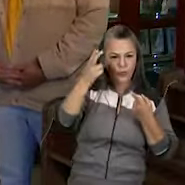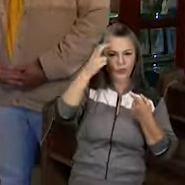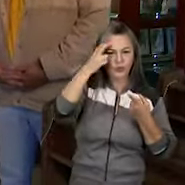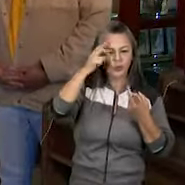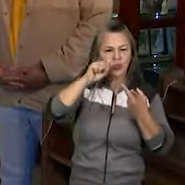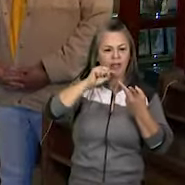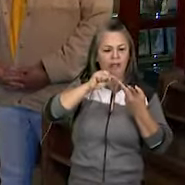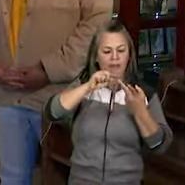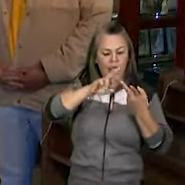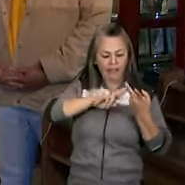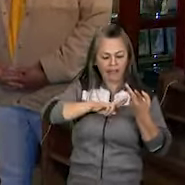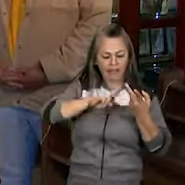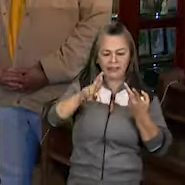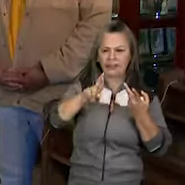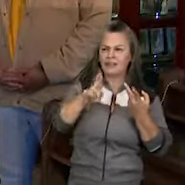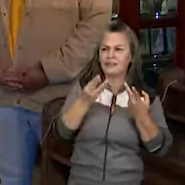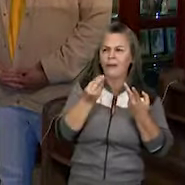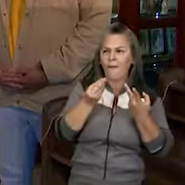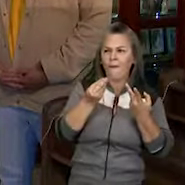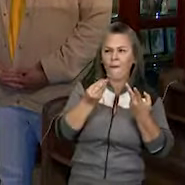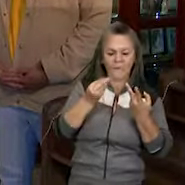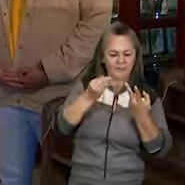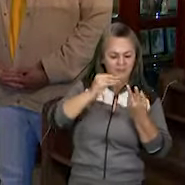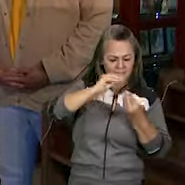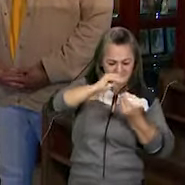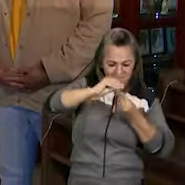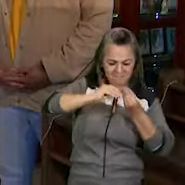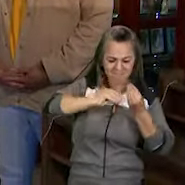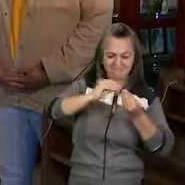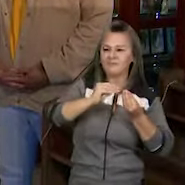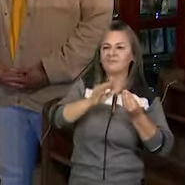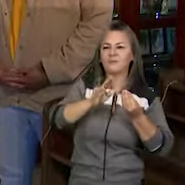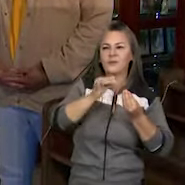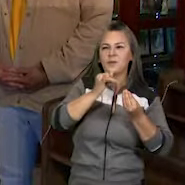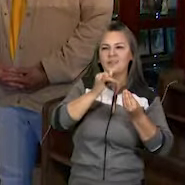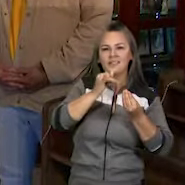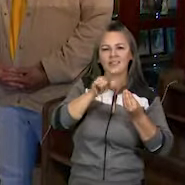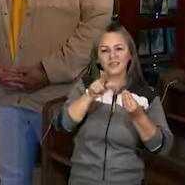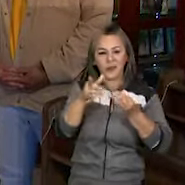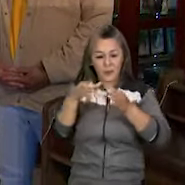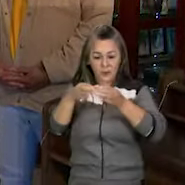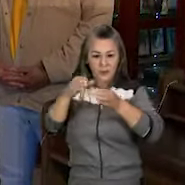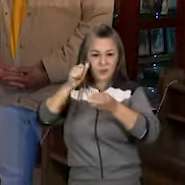como que elas, ao pensar essa igreja, né, ao pensar